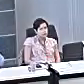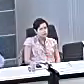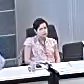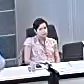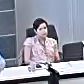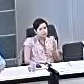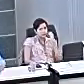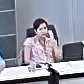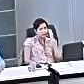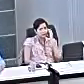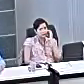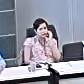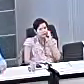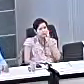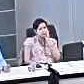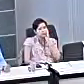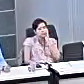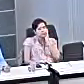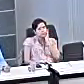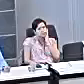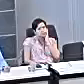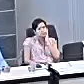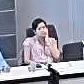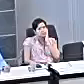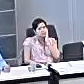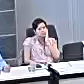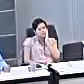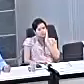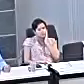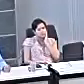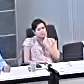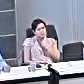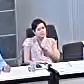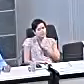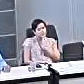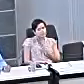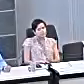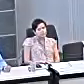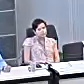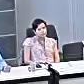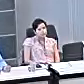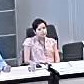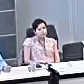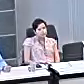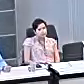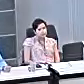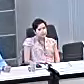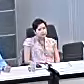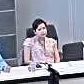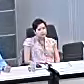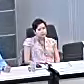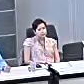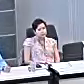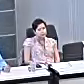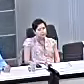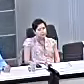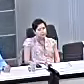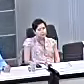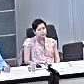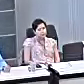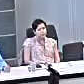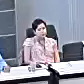com os coleg aqui eh não é de hoje que nossa luta já vem né Para que o